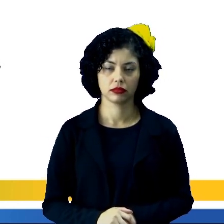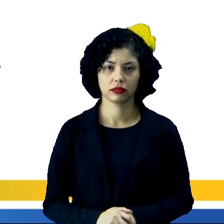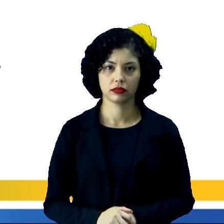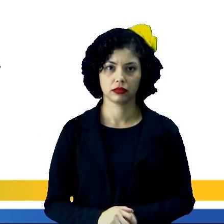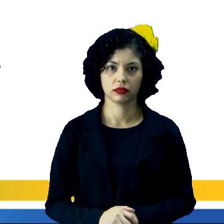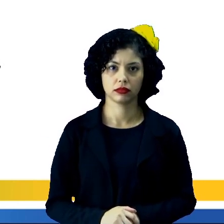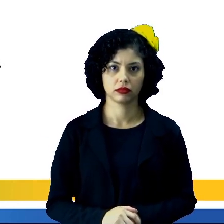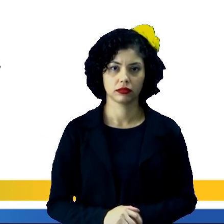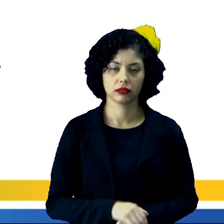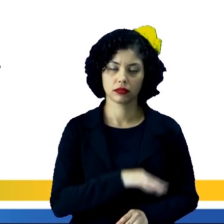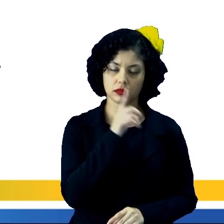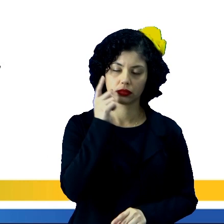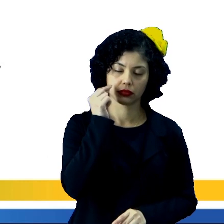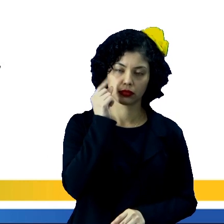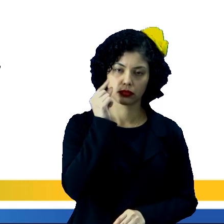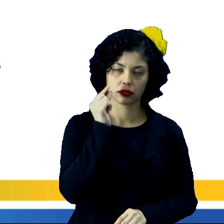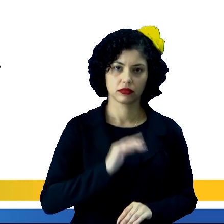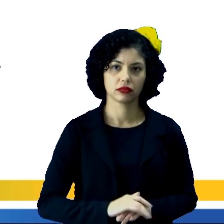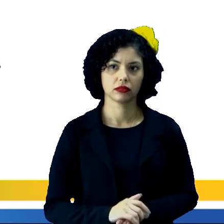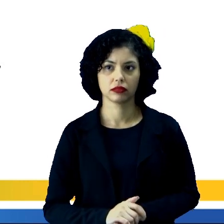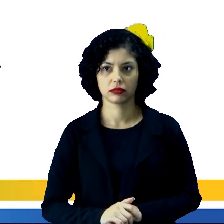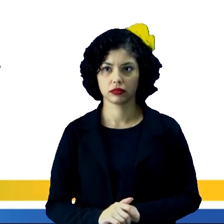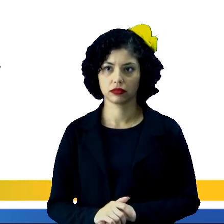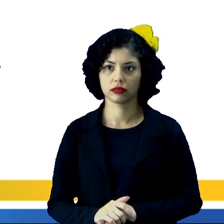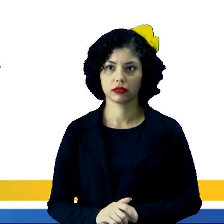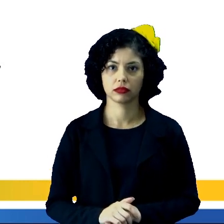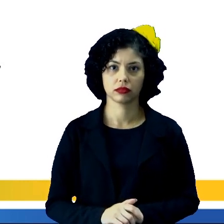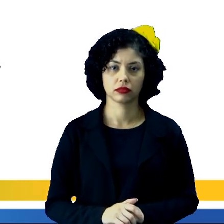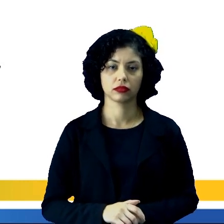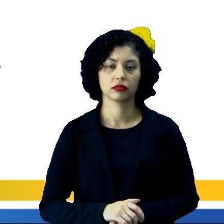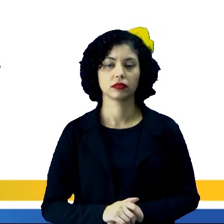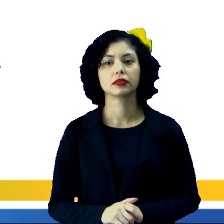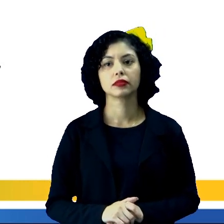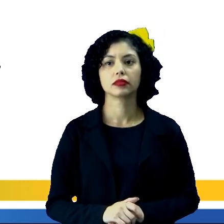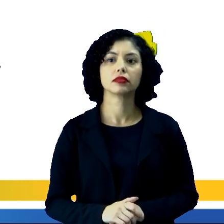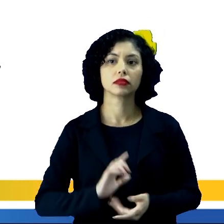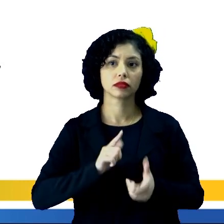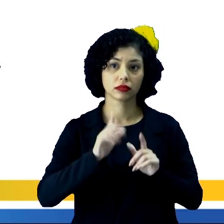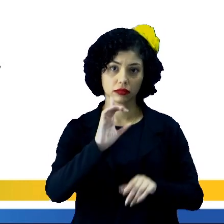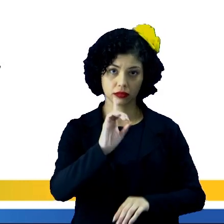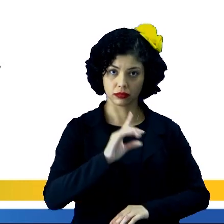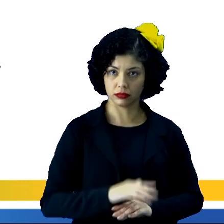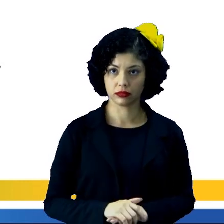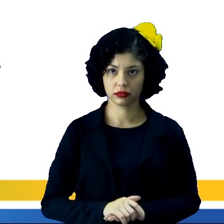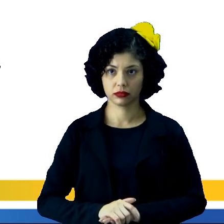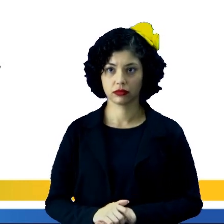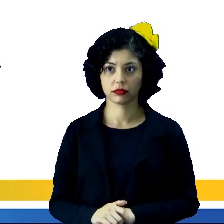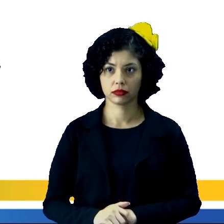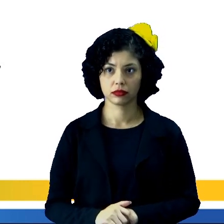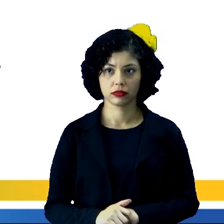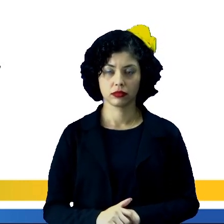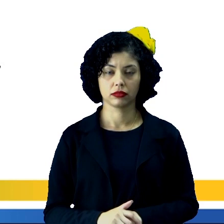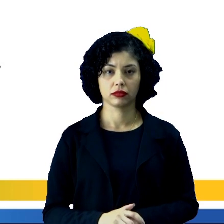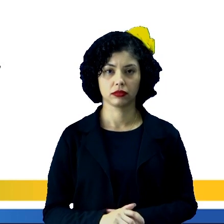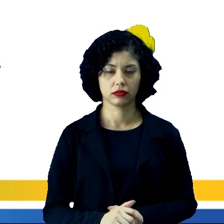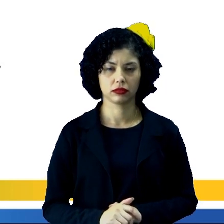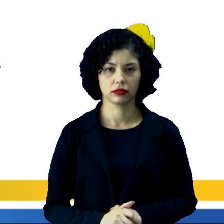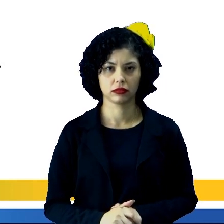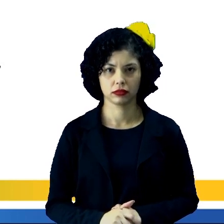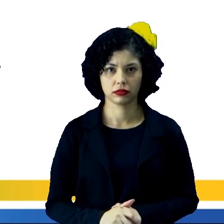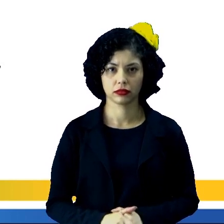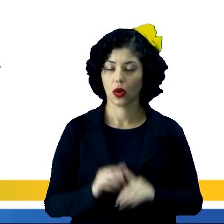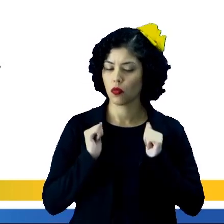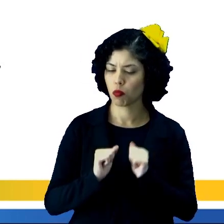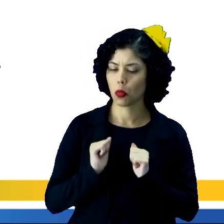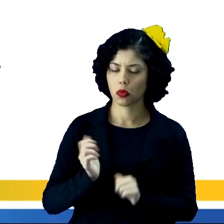sleepy, sonolenta, e thirsty, com sede. Letra D, they may be rich. Eles podem